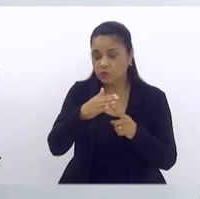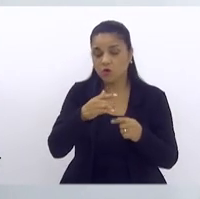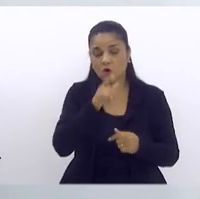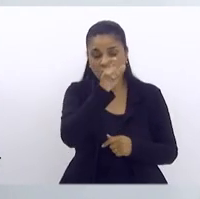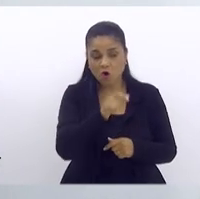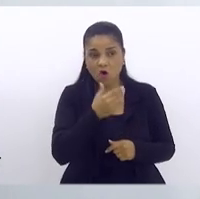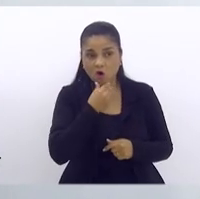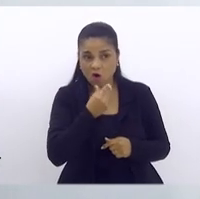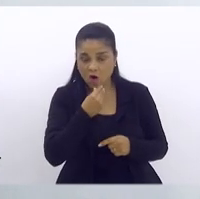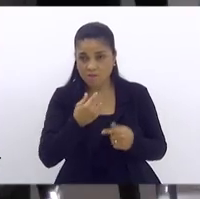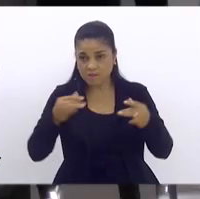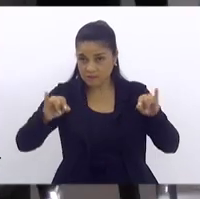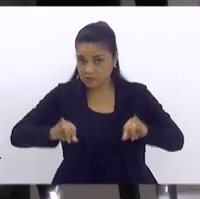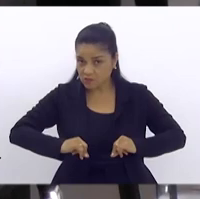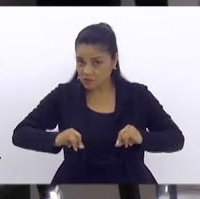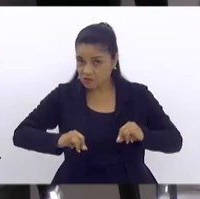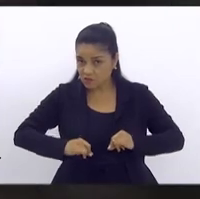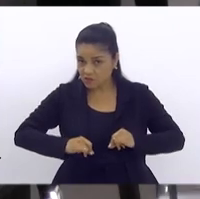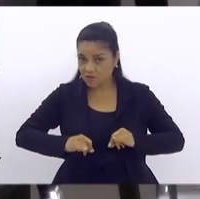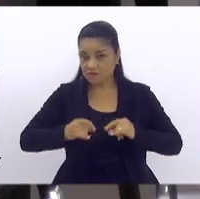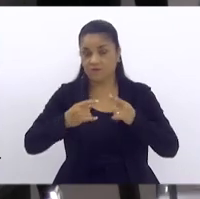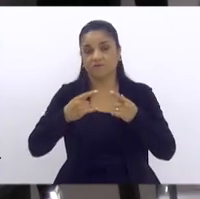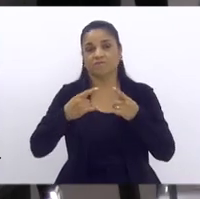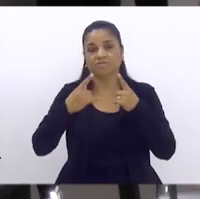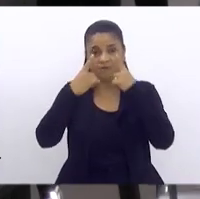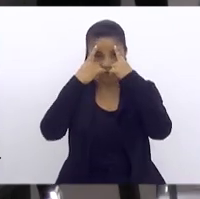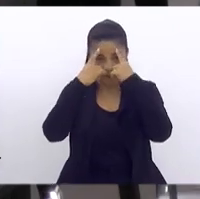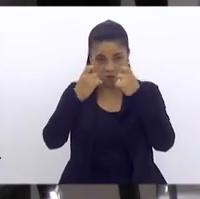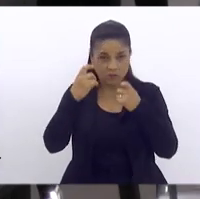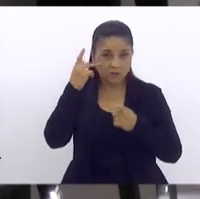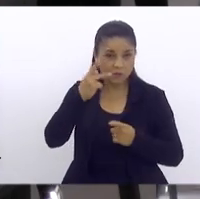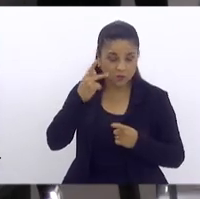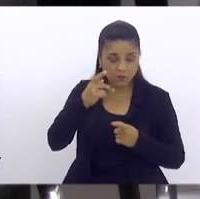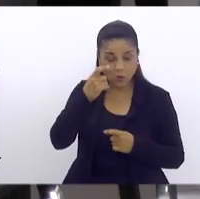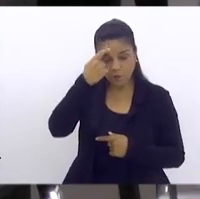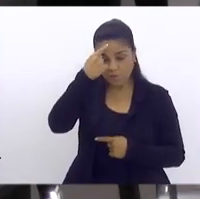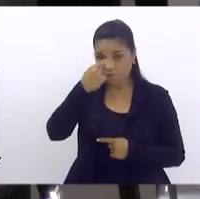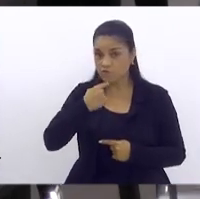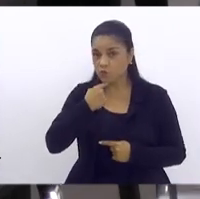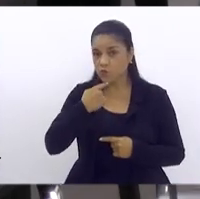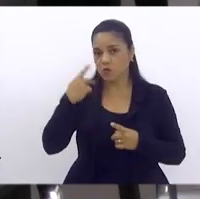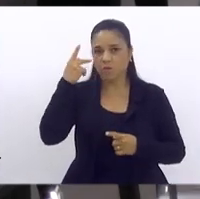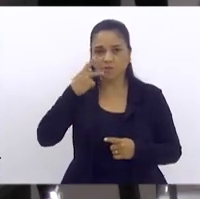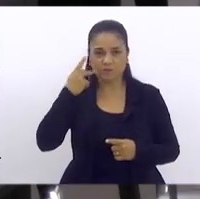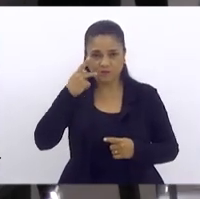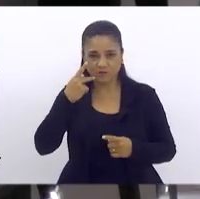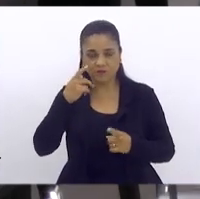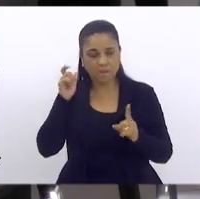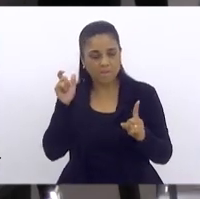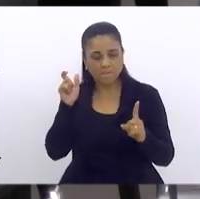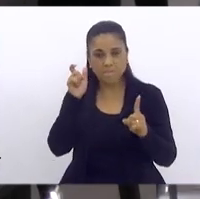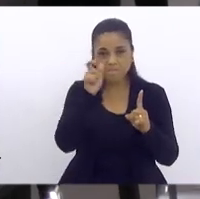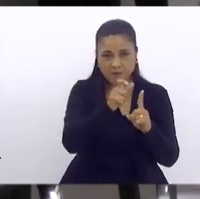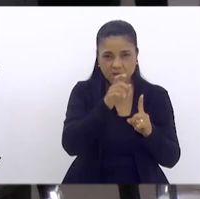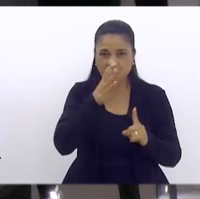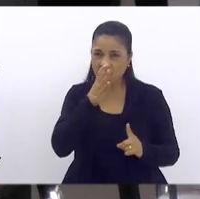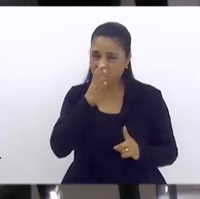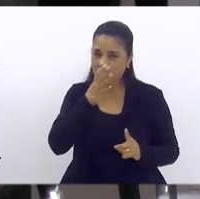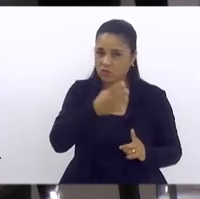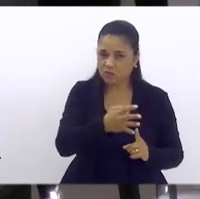política, geralmente eles sofrem uma violência enquanto figuras políticas. Então, eles são agredidos, acusados